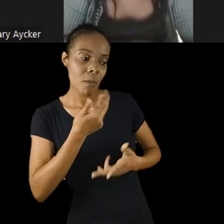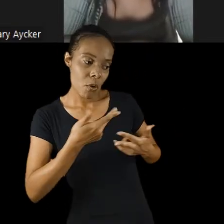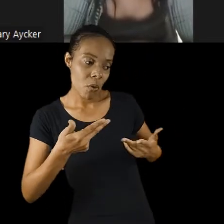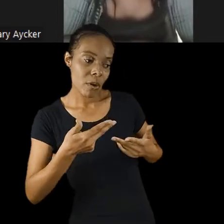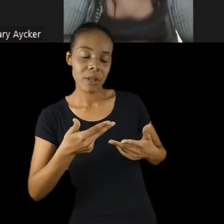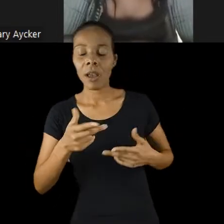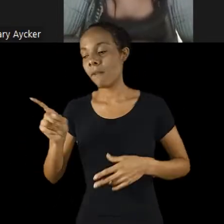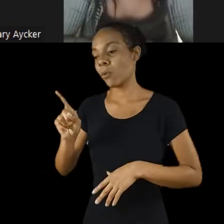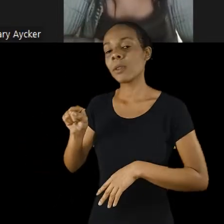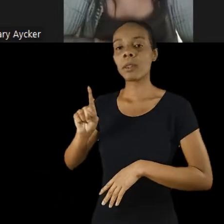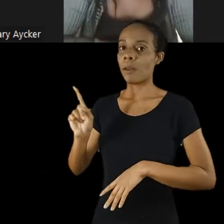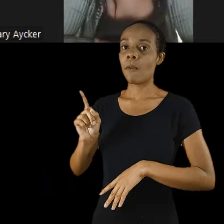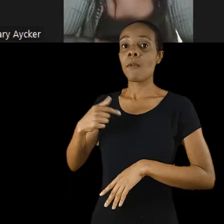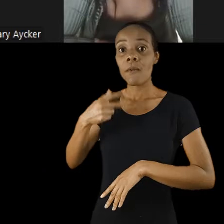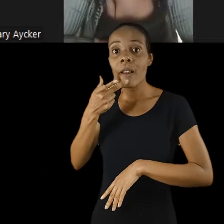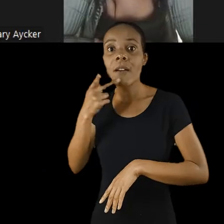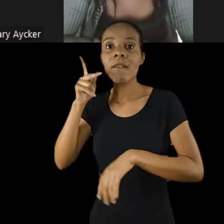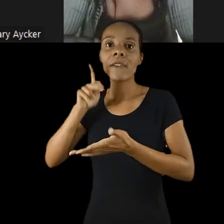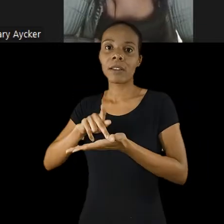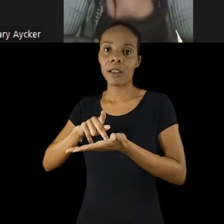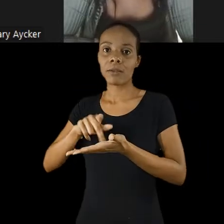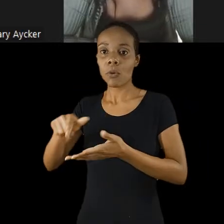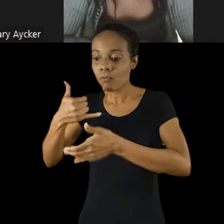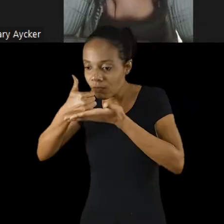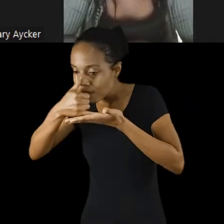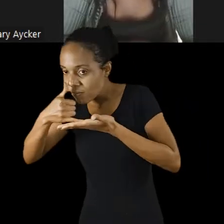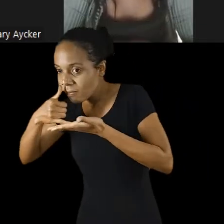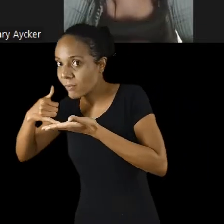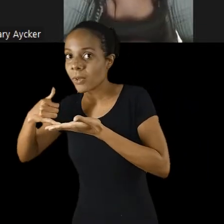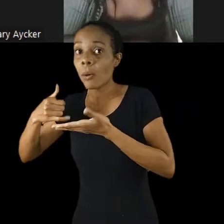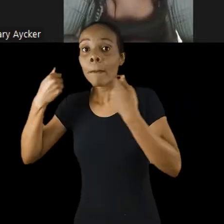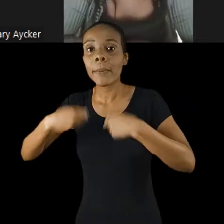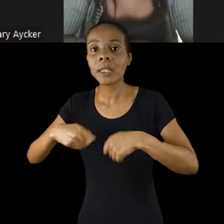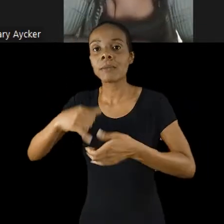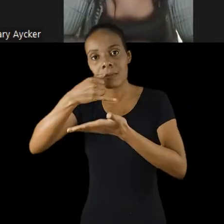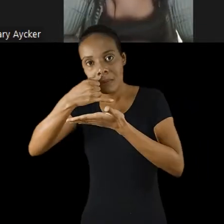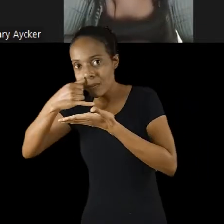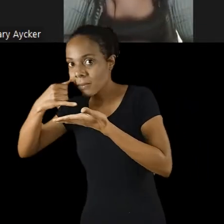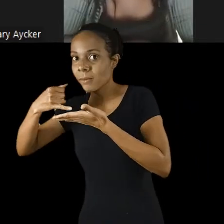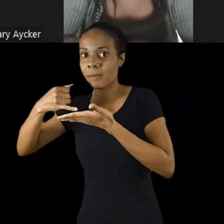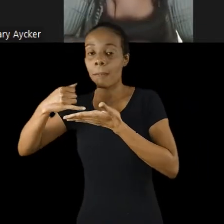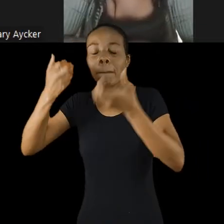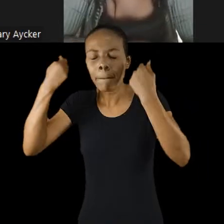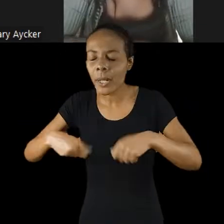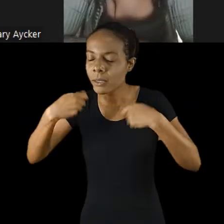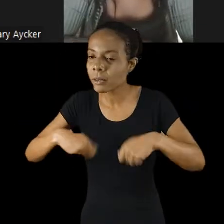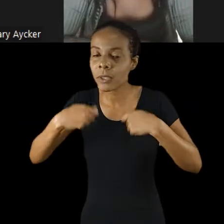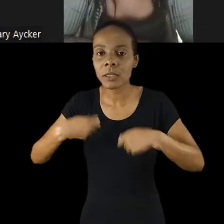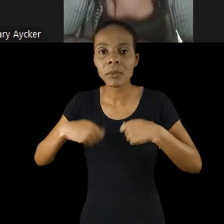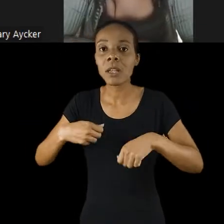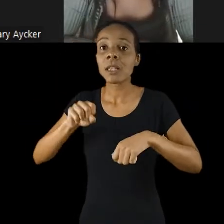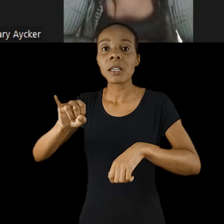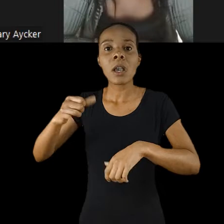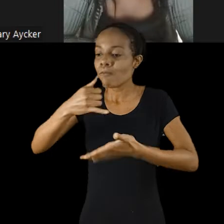meu pó. Se eu não cheirar pó, eu vou passar mal. Eu preciso cheirar pó. E aí, naquele